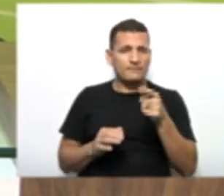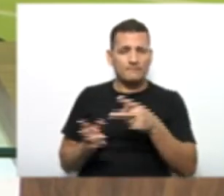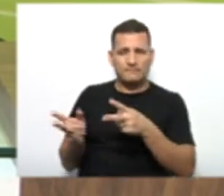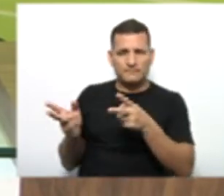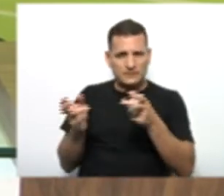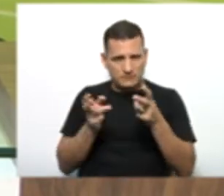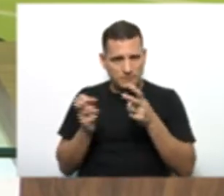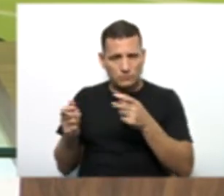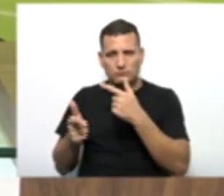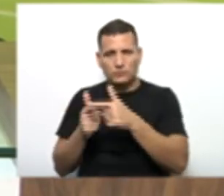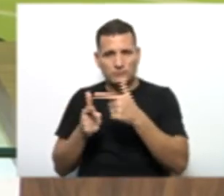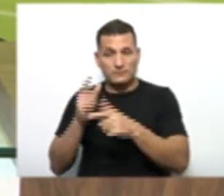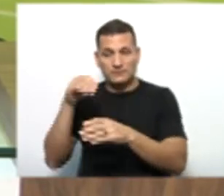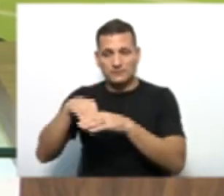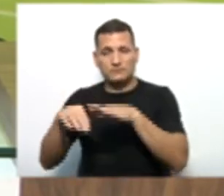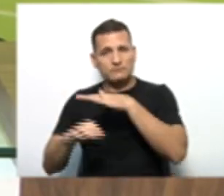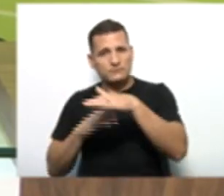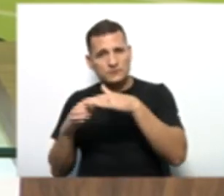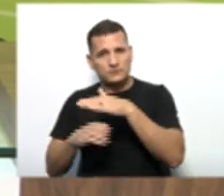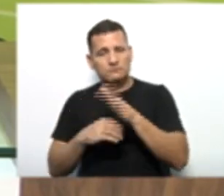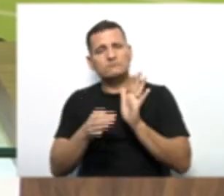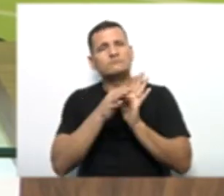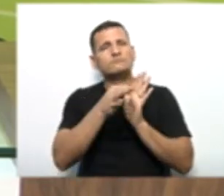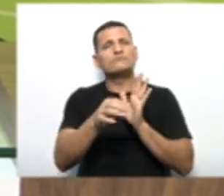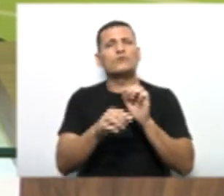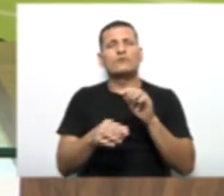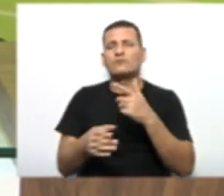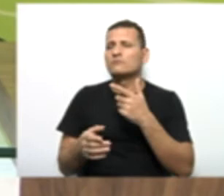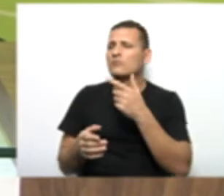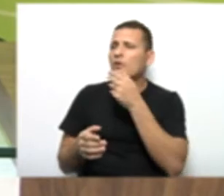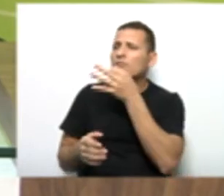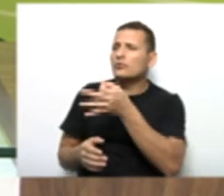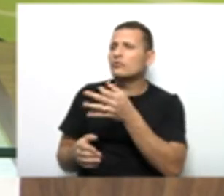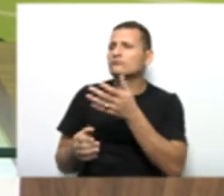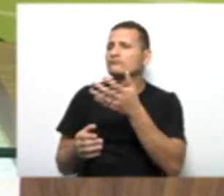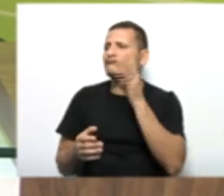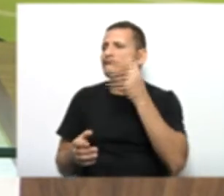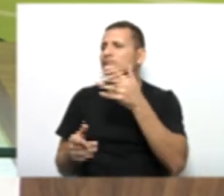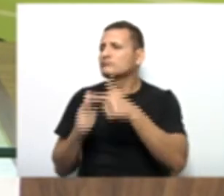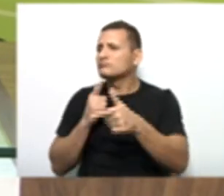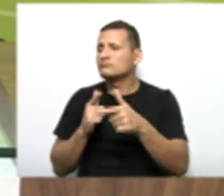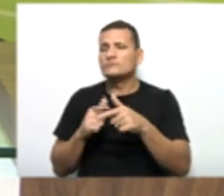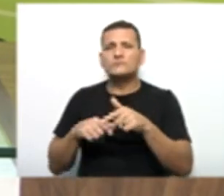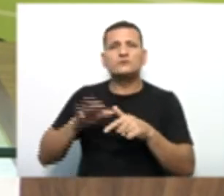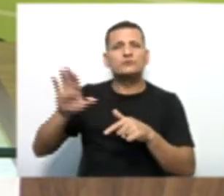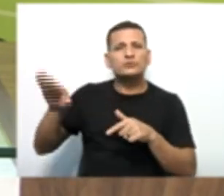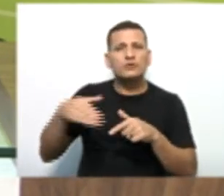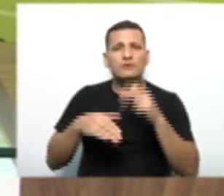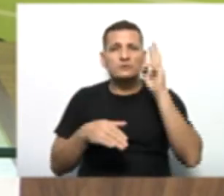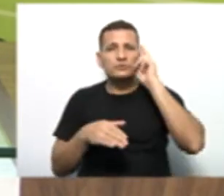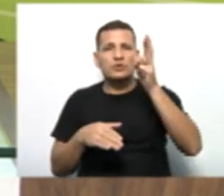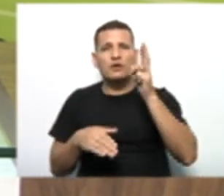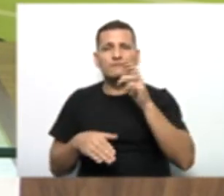dentro da instituição que você trabalha, sugira uma solução para esse problema. Chame o seu chefe, chame o seu par, chame o seu colega